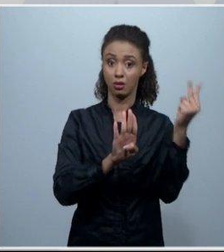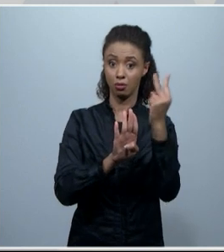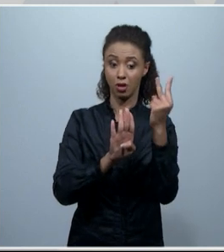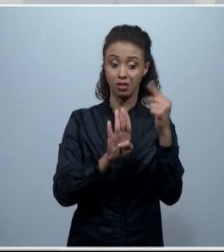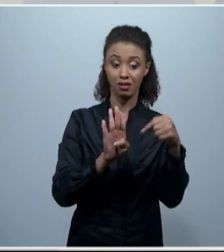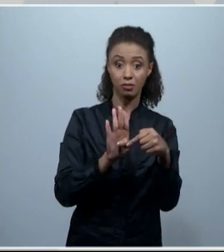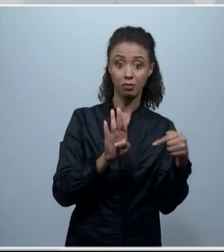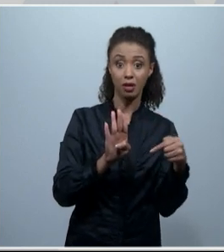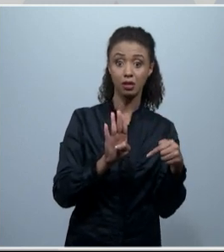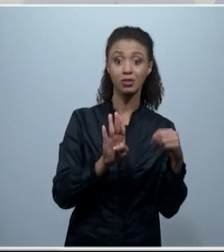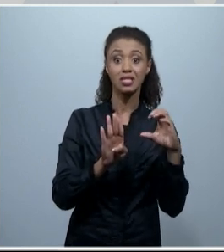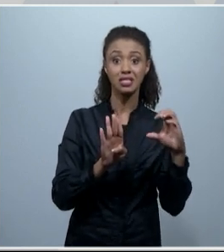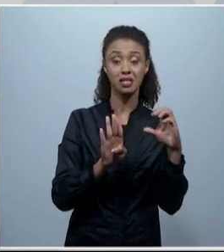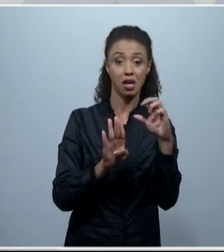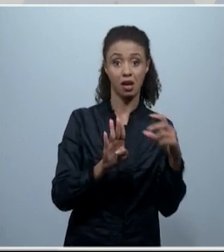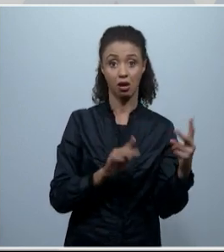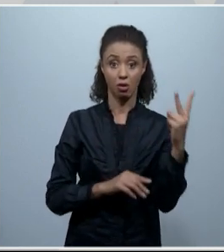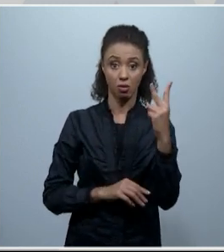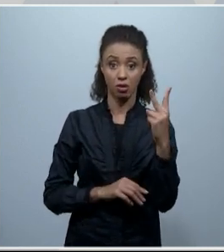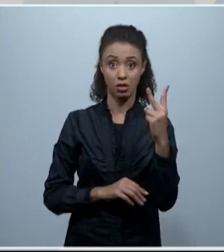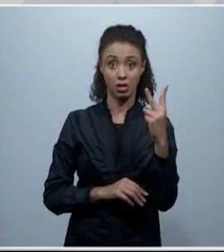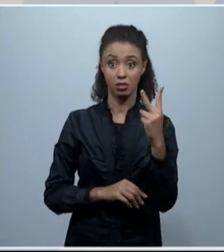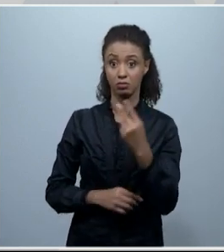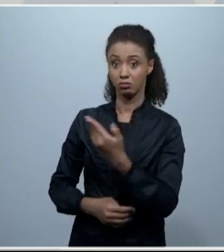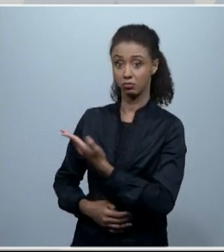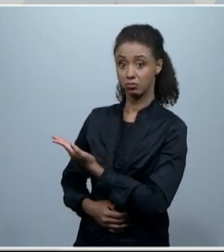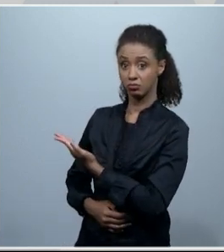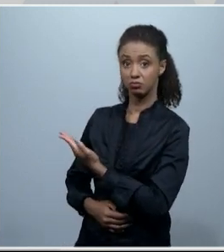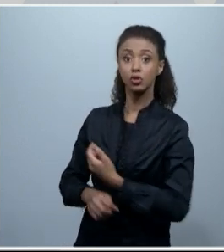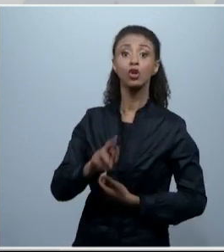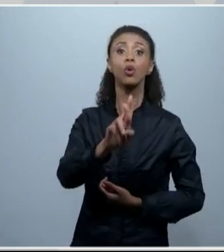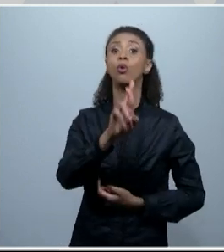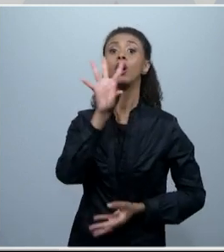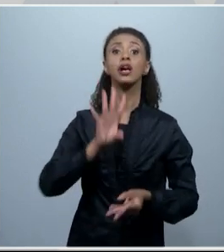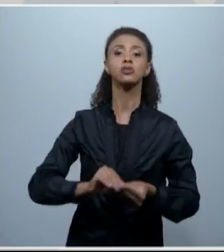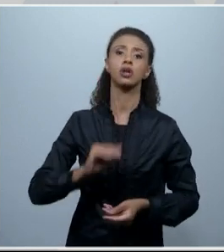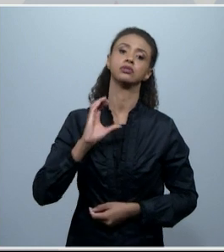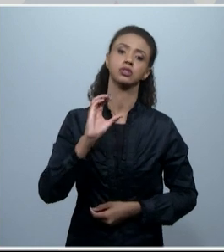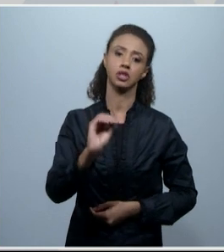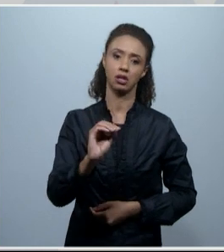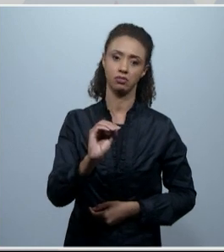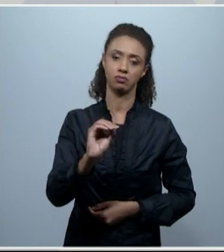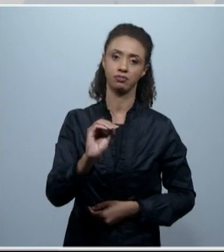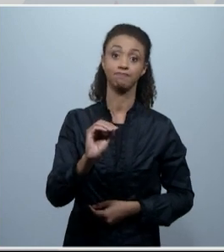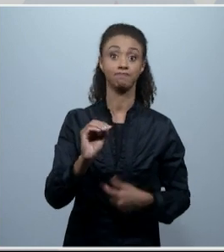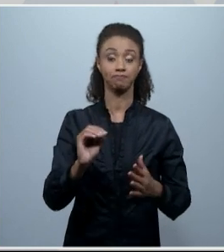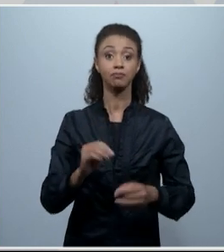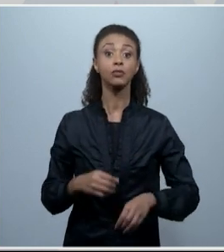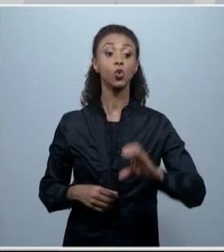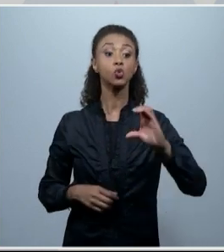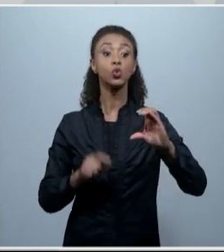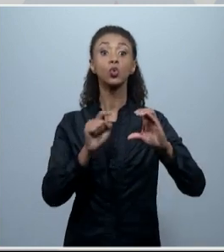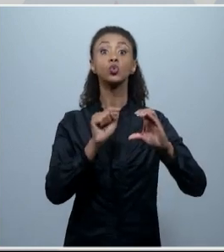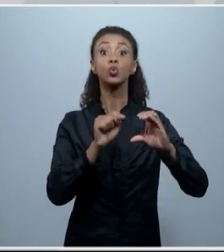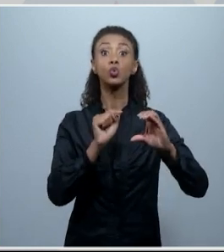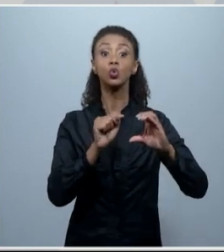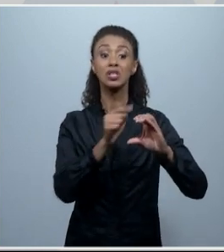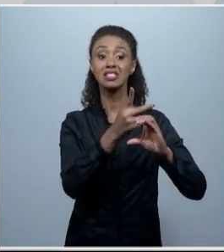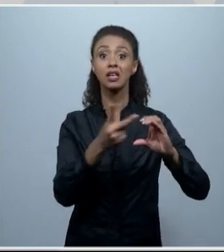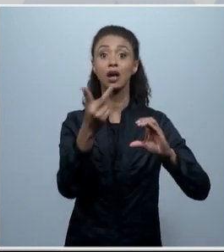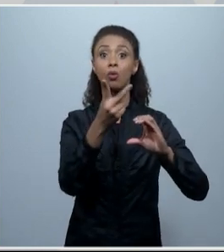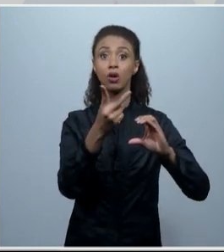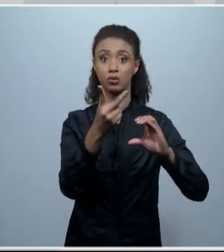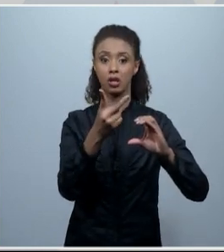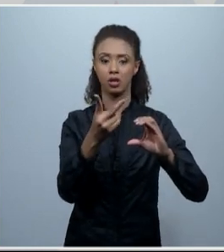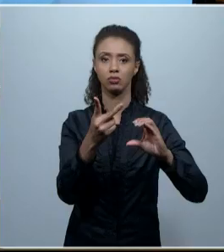retângulo a quadrado mais b quadrado - e quadrado é zero e c é o lado de maior comprimento do triângulo